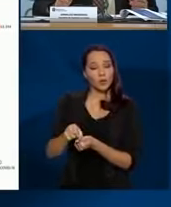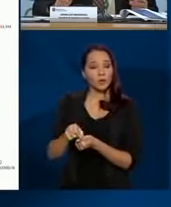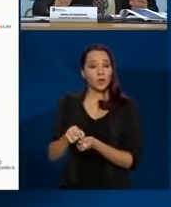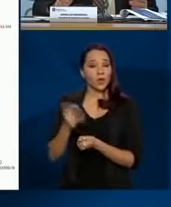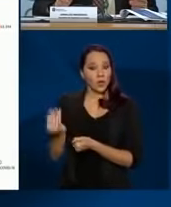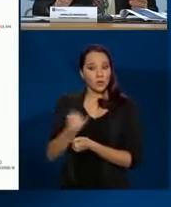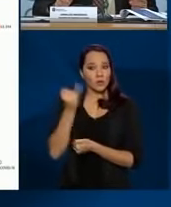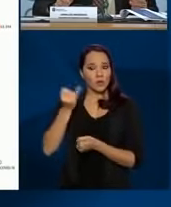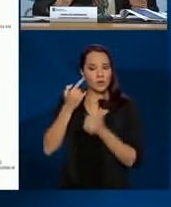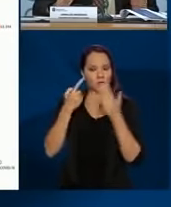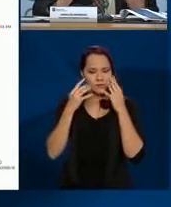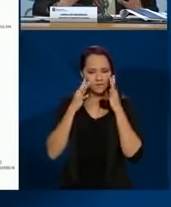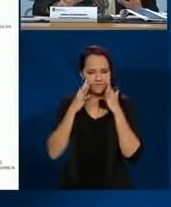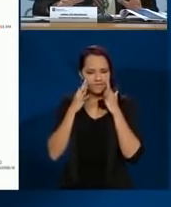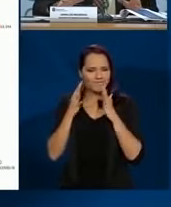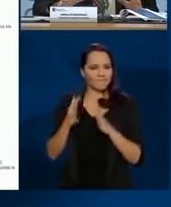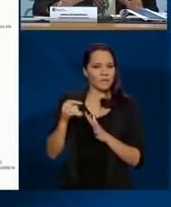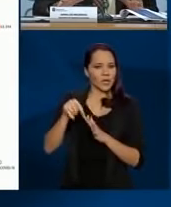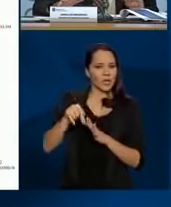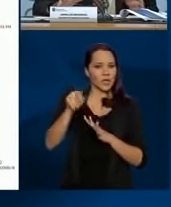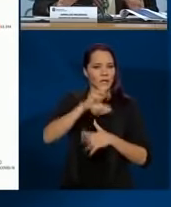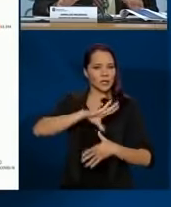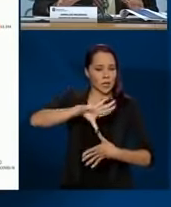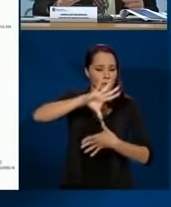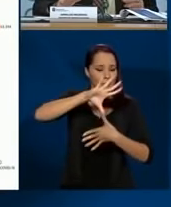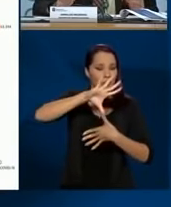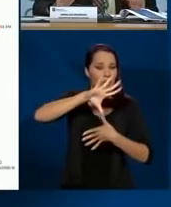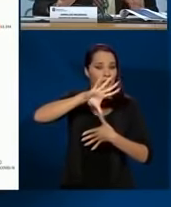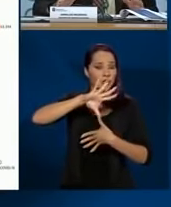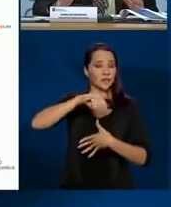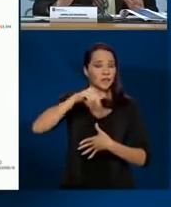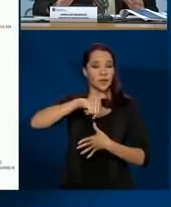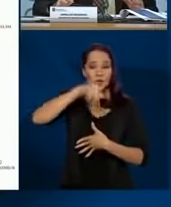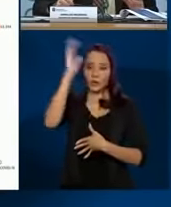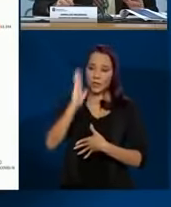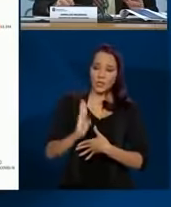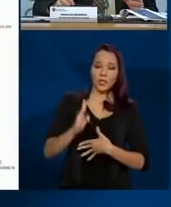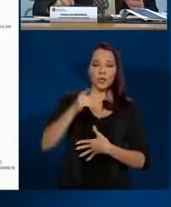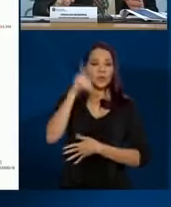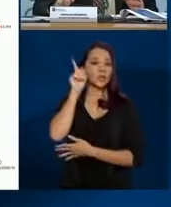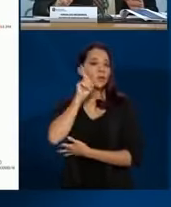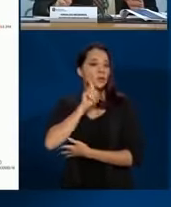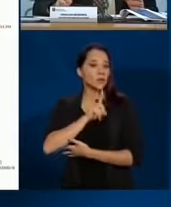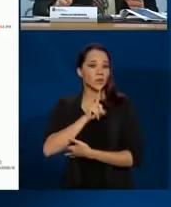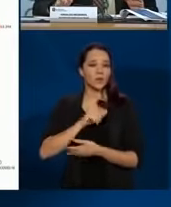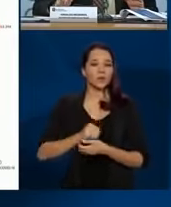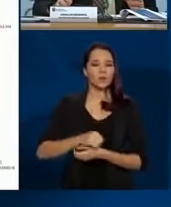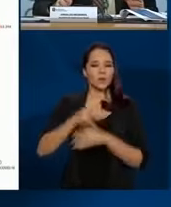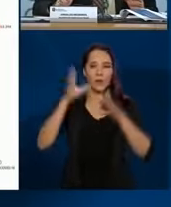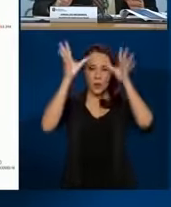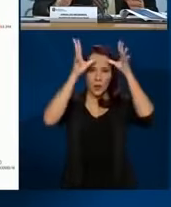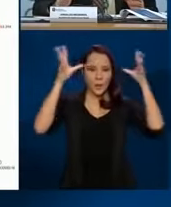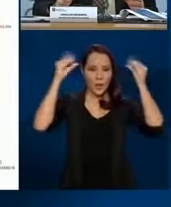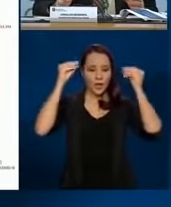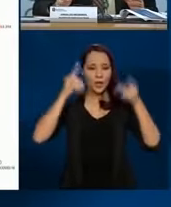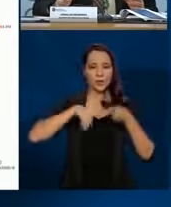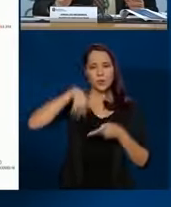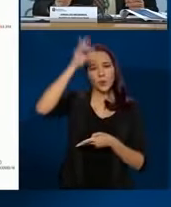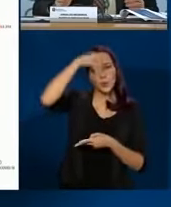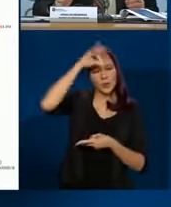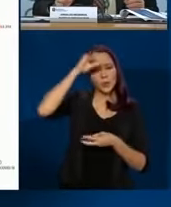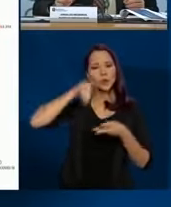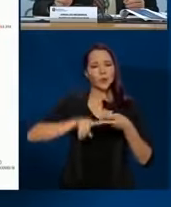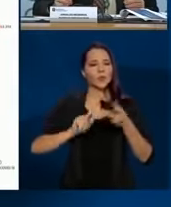atenção a questão das Américas, né, do Brasil, dos Estados Unidos, México, Peru,